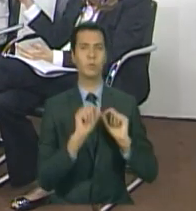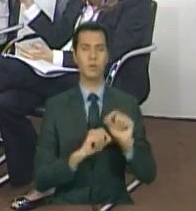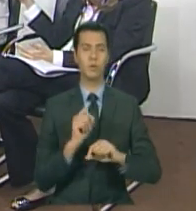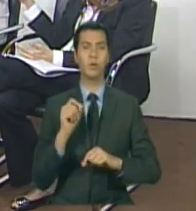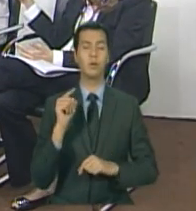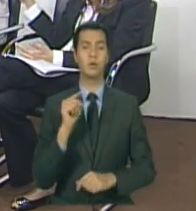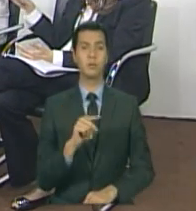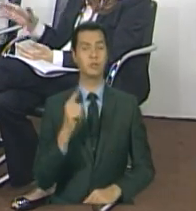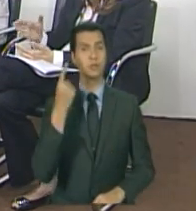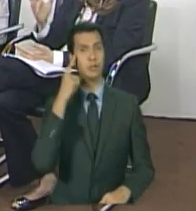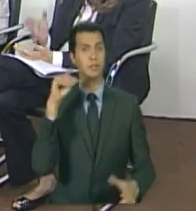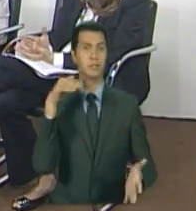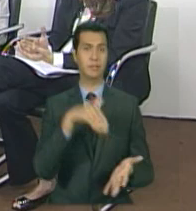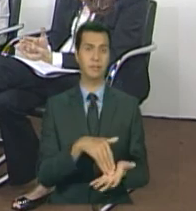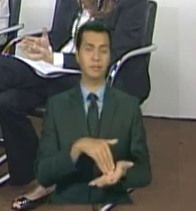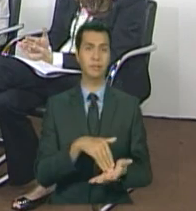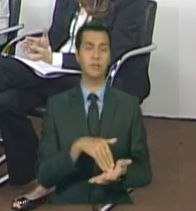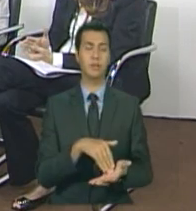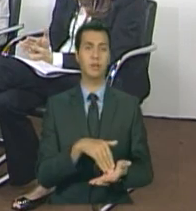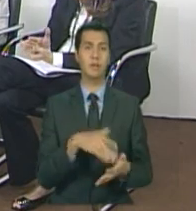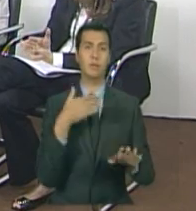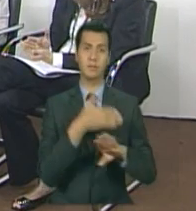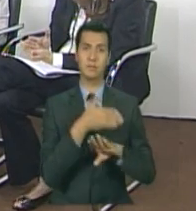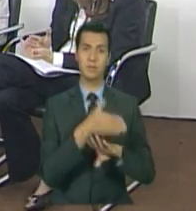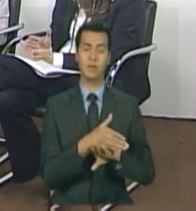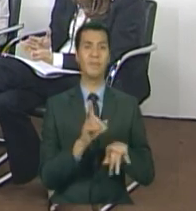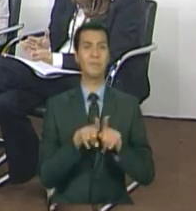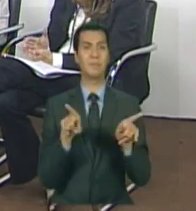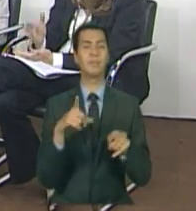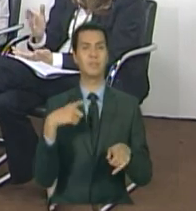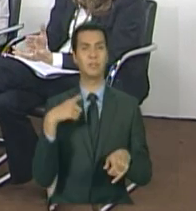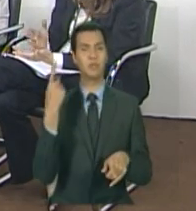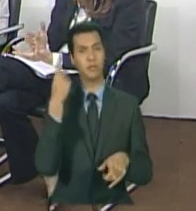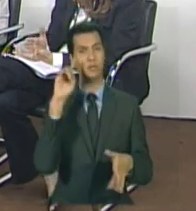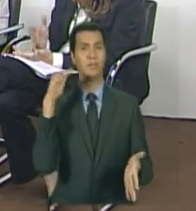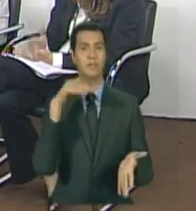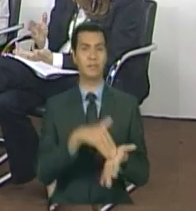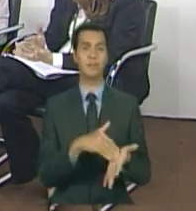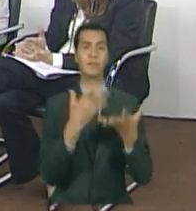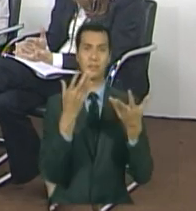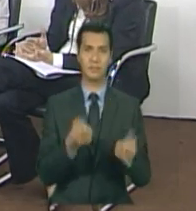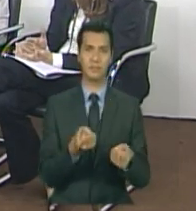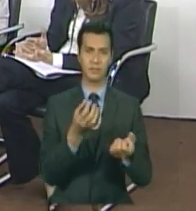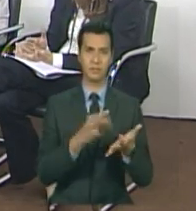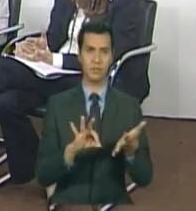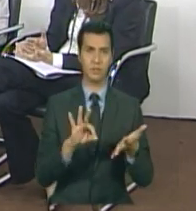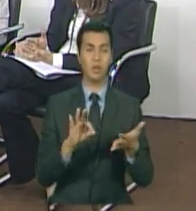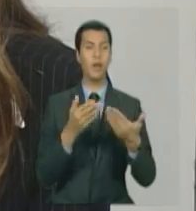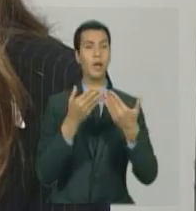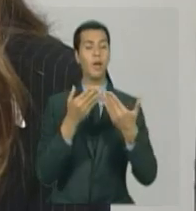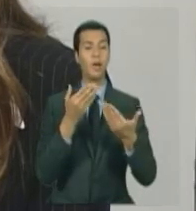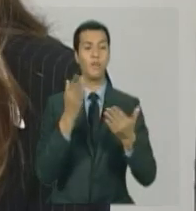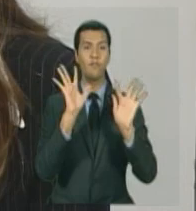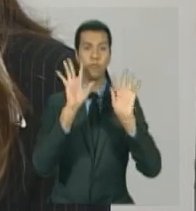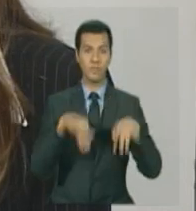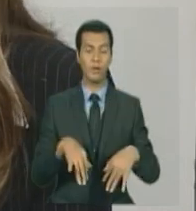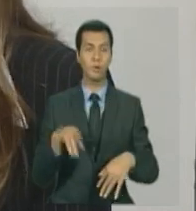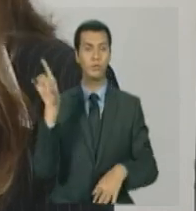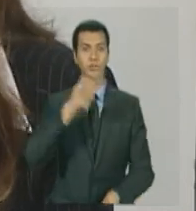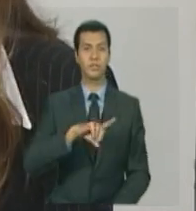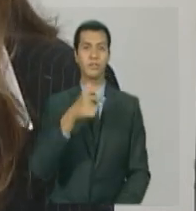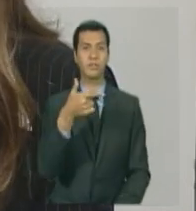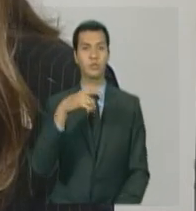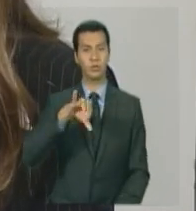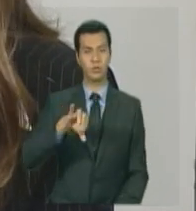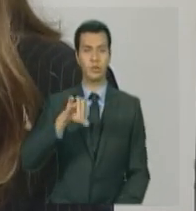redes suas, mas ele tem o período para o aceite. Uhum. Então, o termo de aceite, ele sai do ar dia 29 de outubro. Se ele